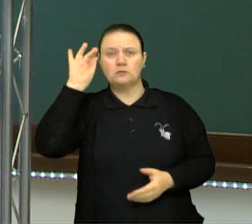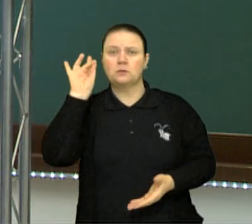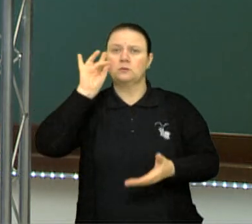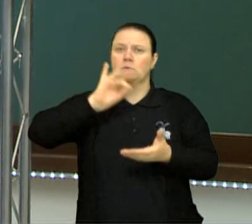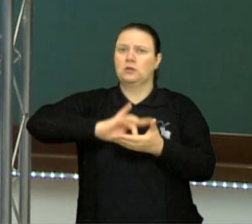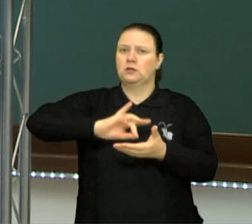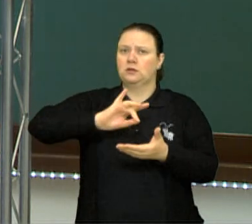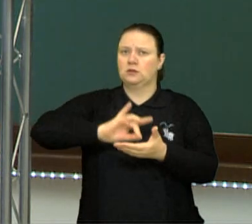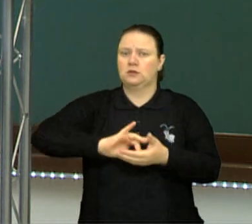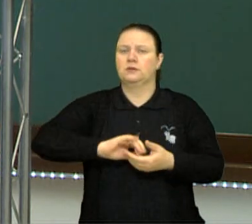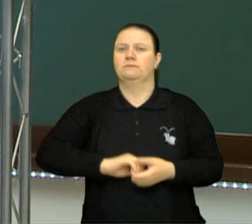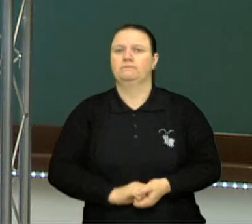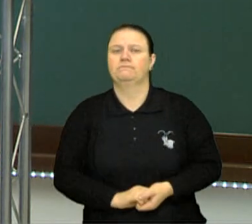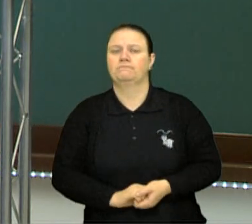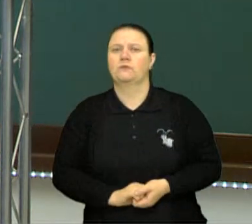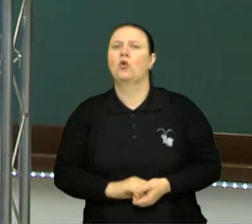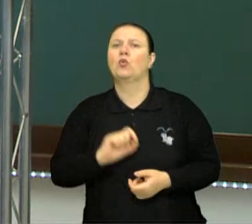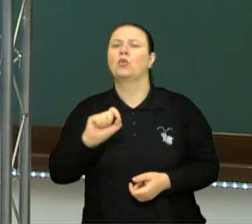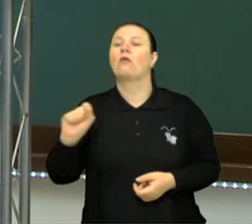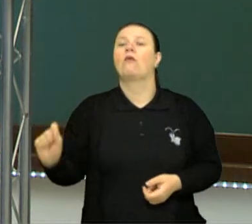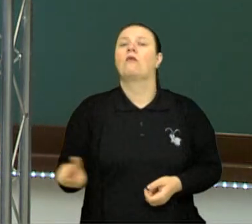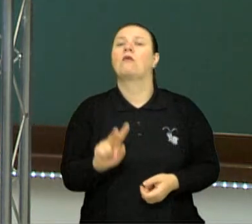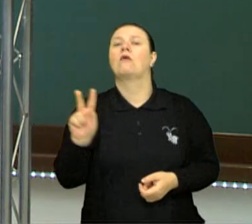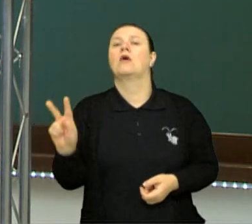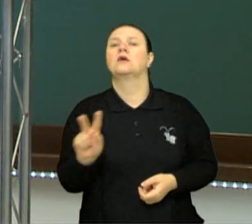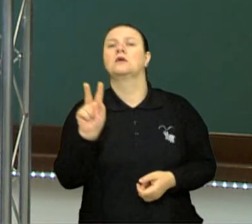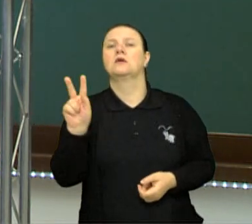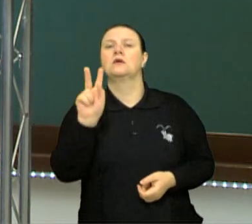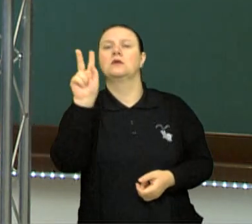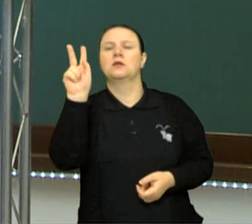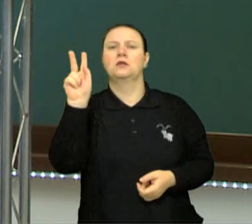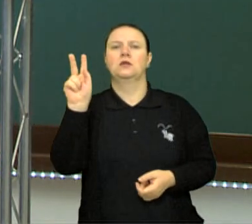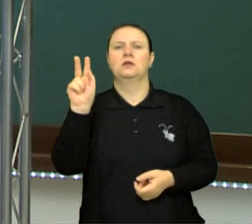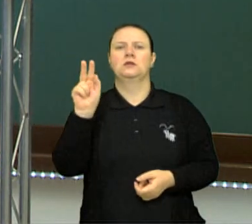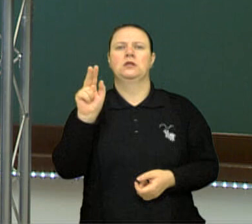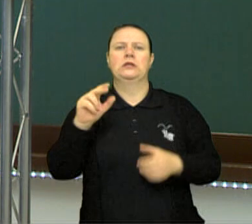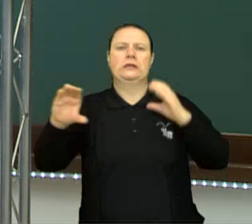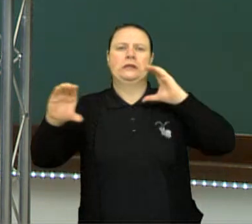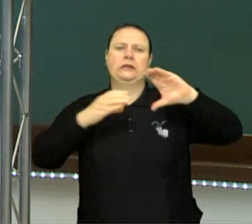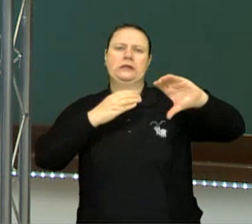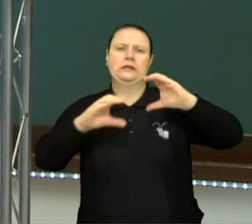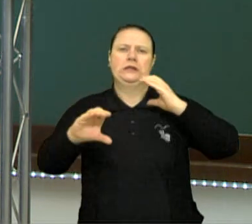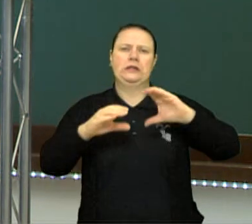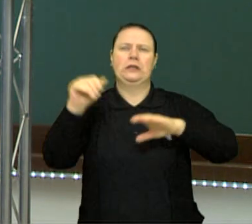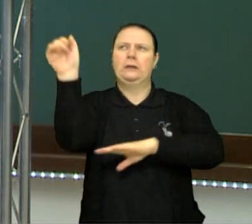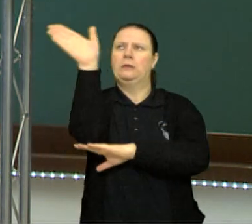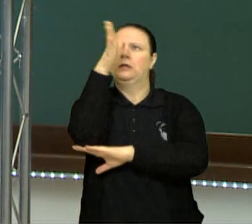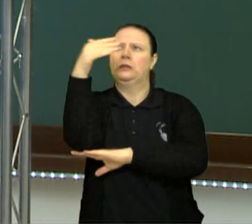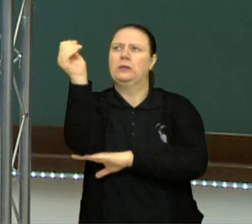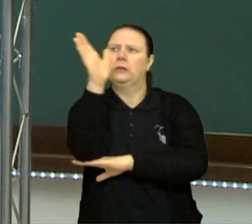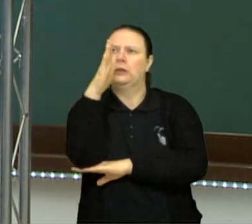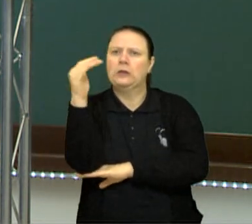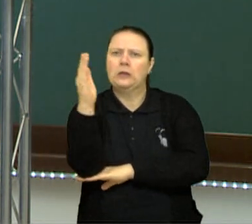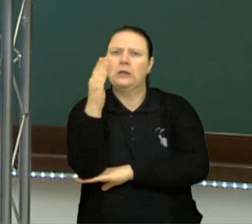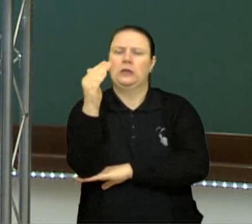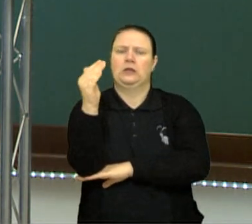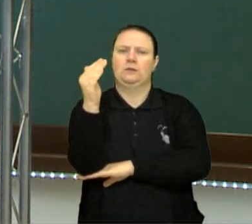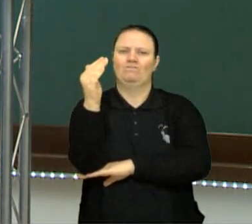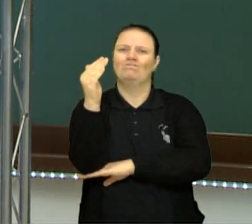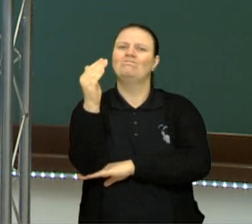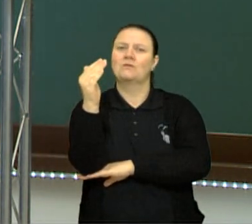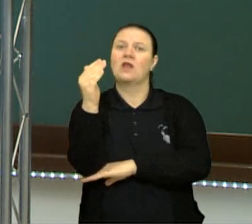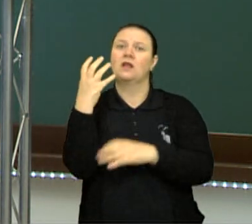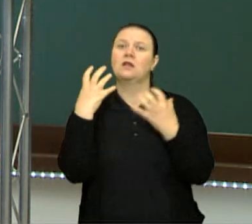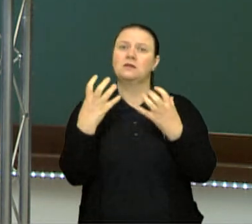a real valorização do seu hino, da sua bandeira, ou seja, eles querem que os vizinhos